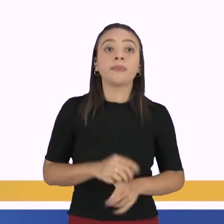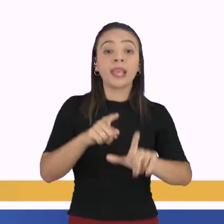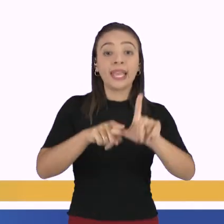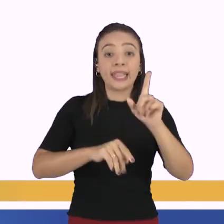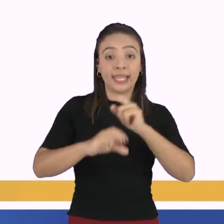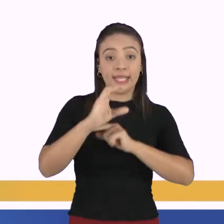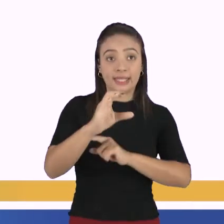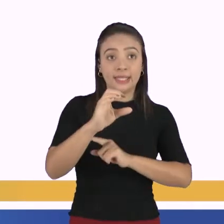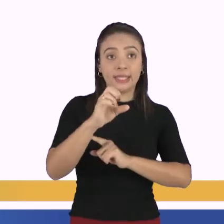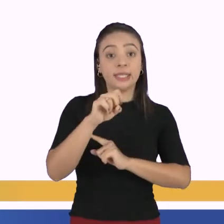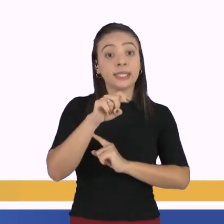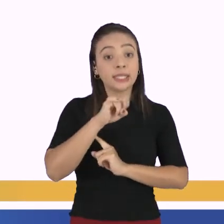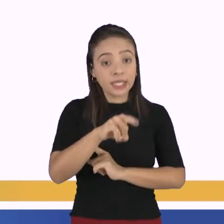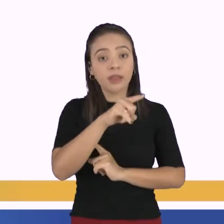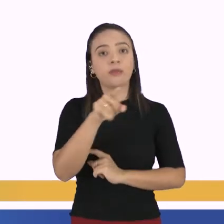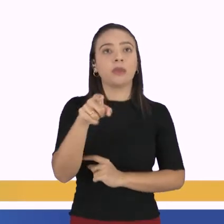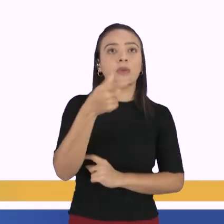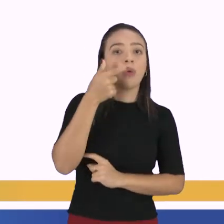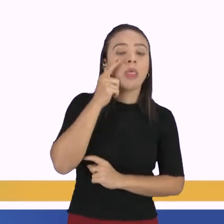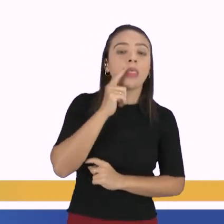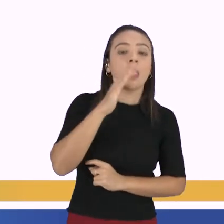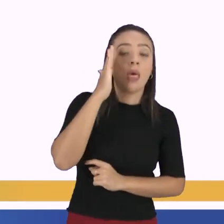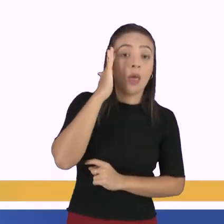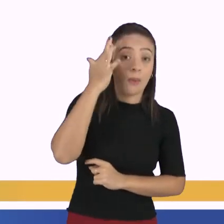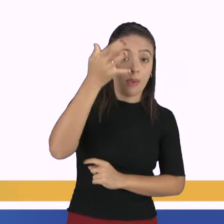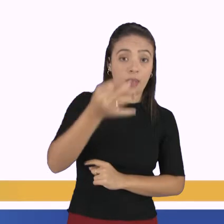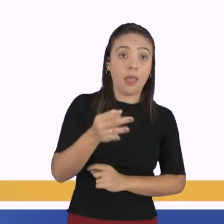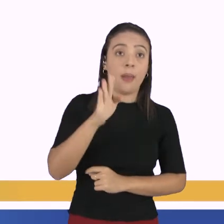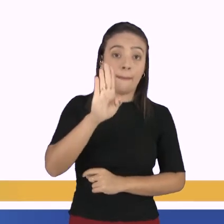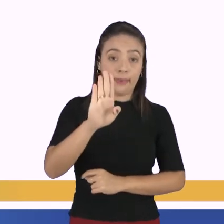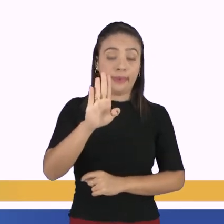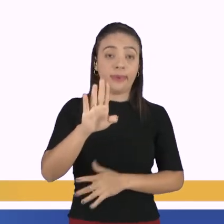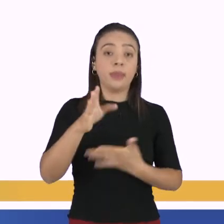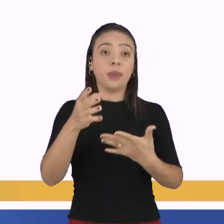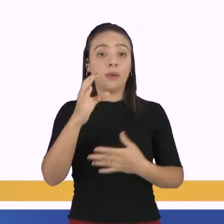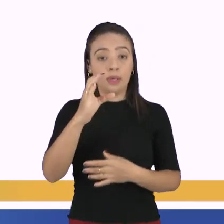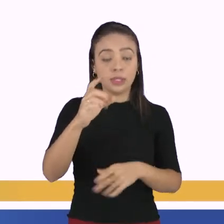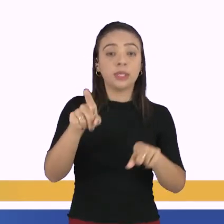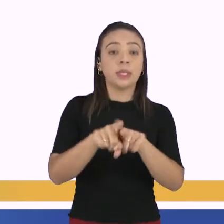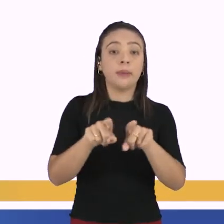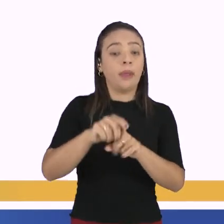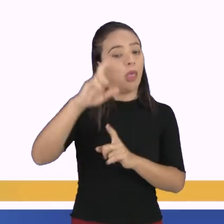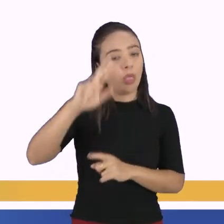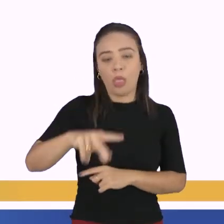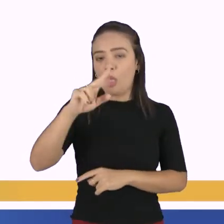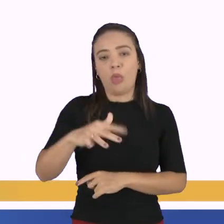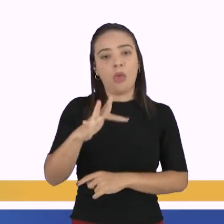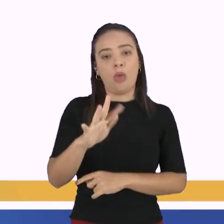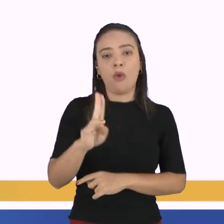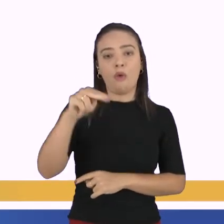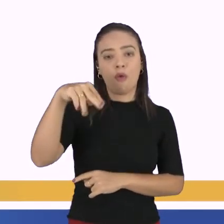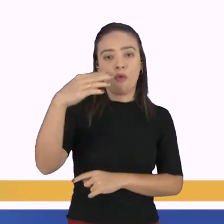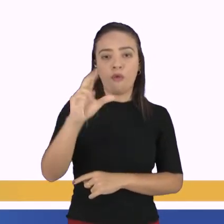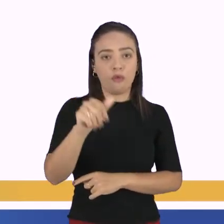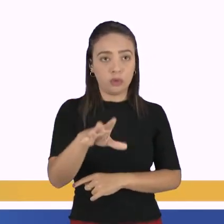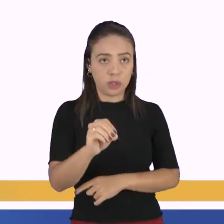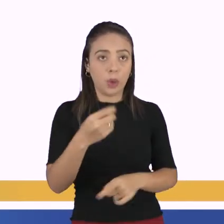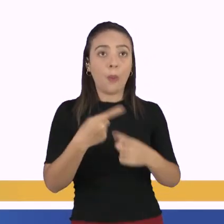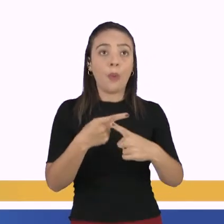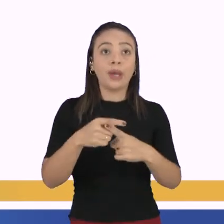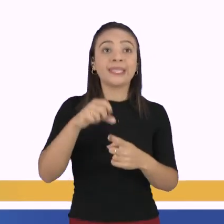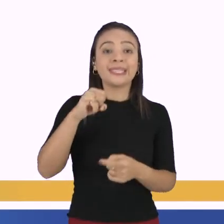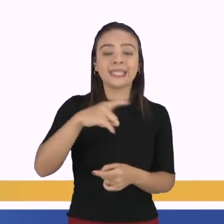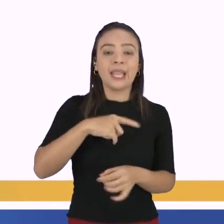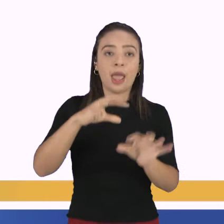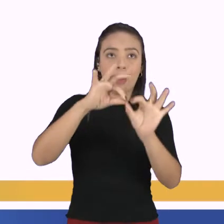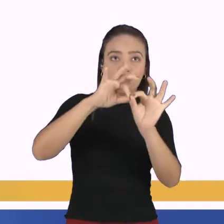letra C, se você entendeu a letra B, a letra C automaticamente também não é função, porque se eu imaginar retas verticais